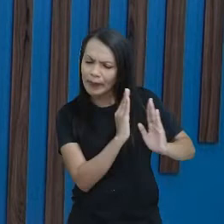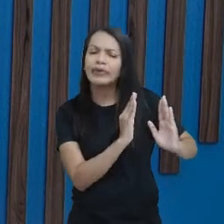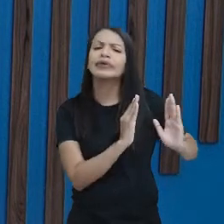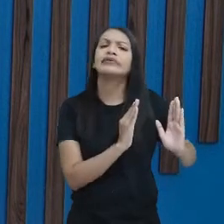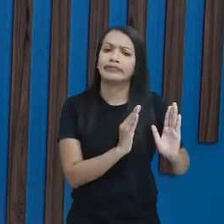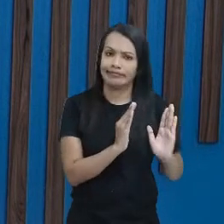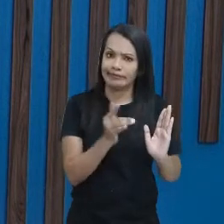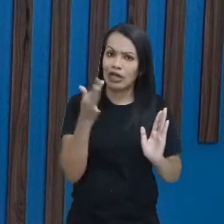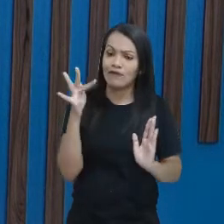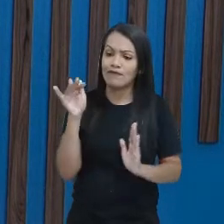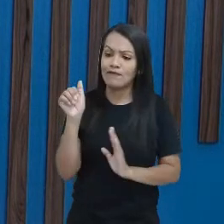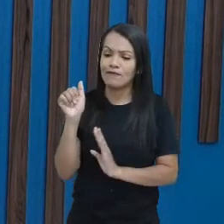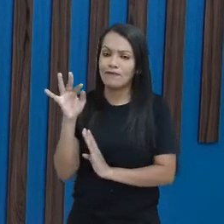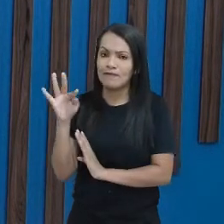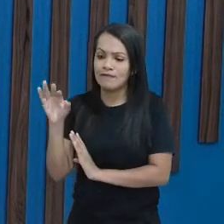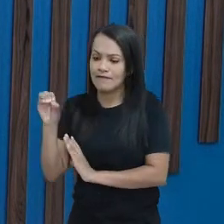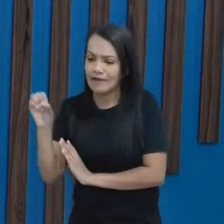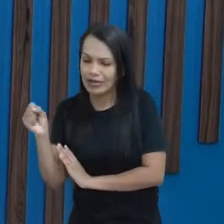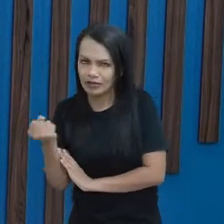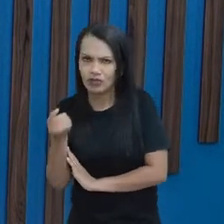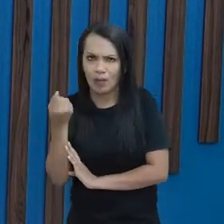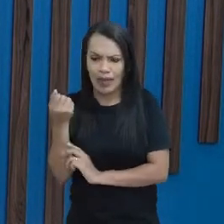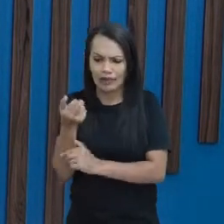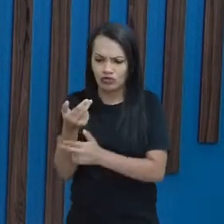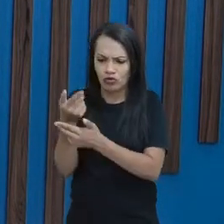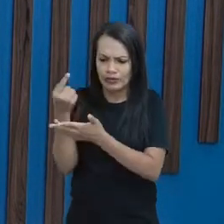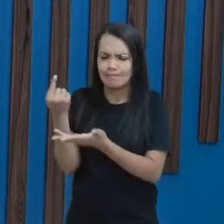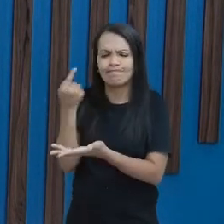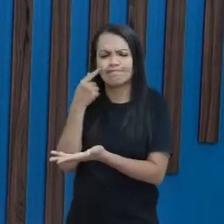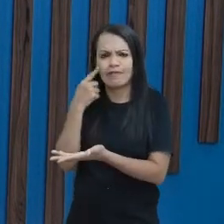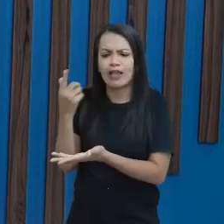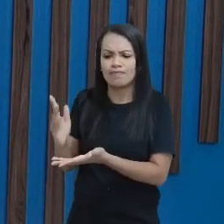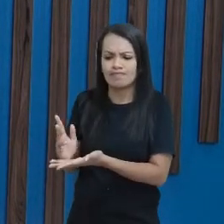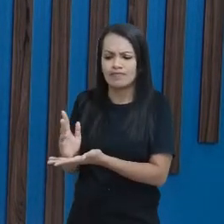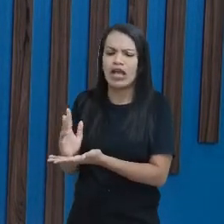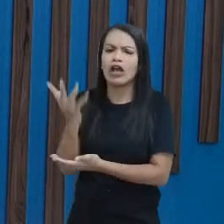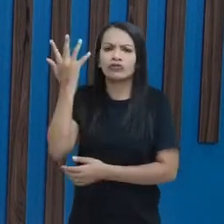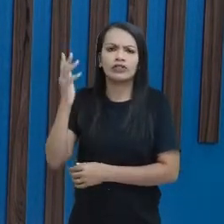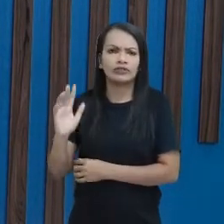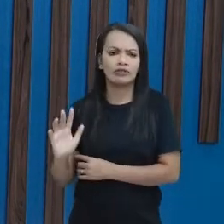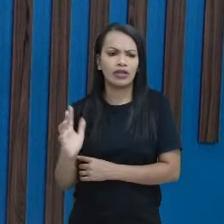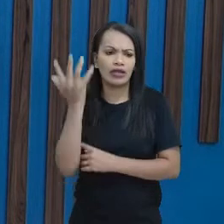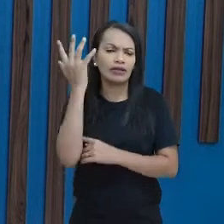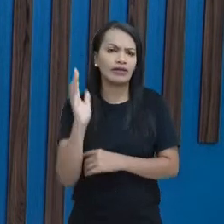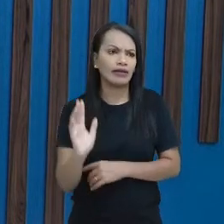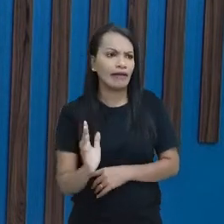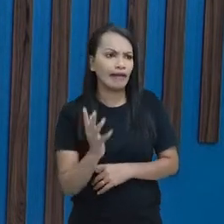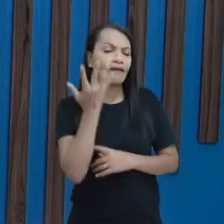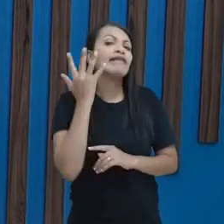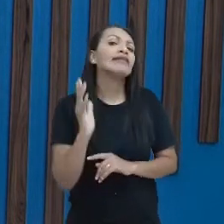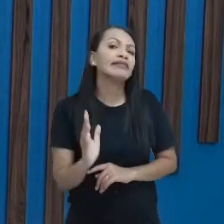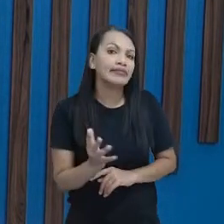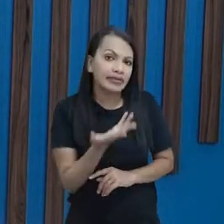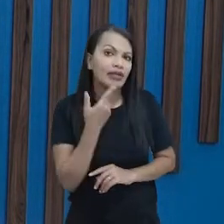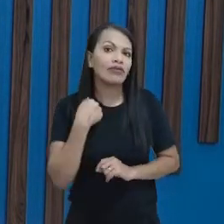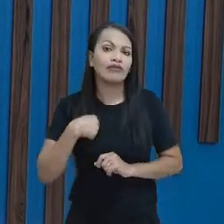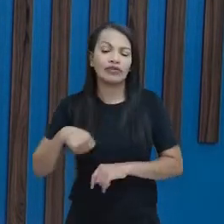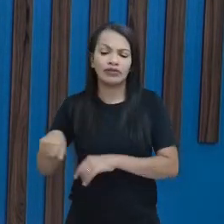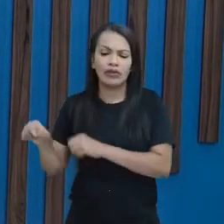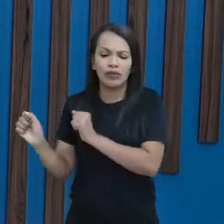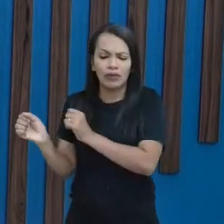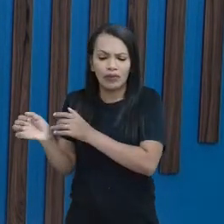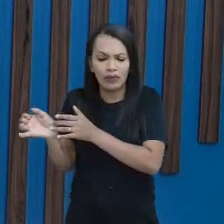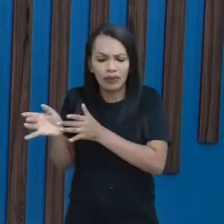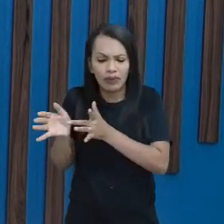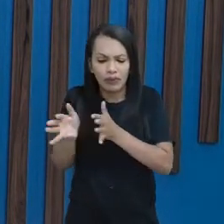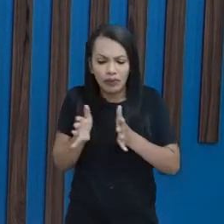se sucedendo, vão acontecendo. E tudo isso acontece formando um enredo